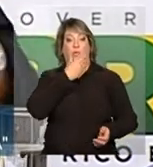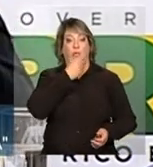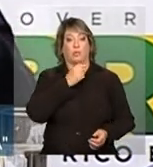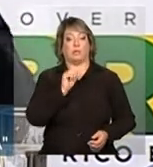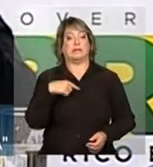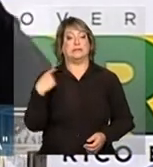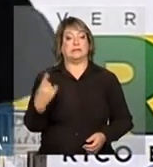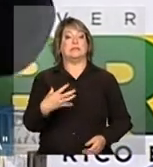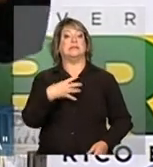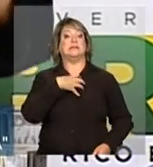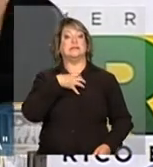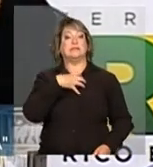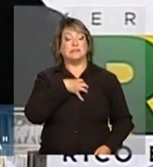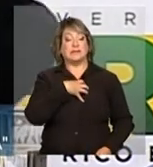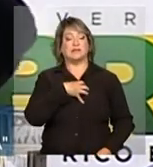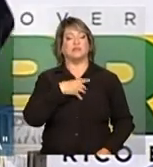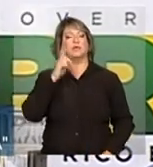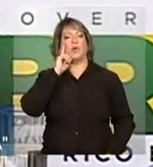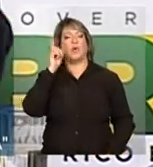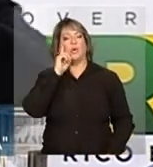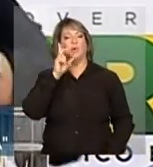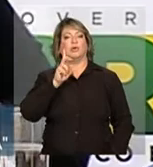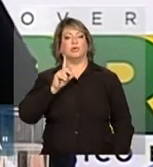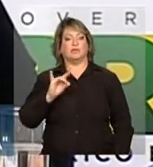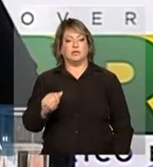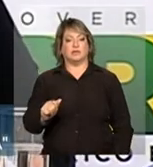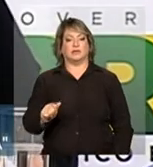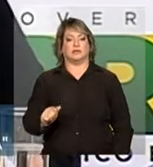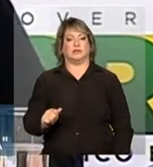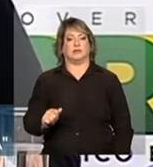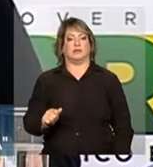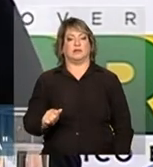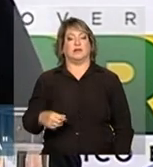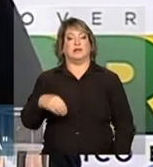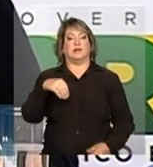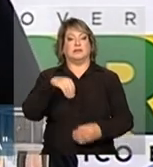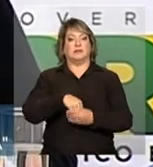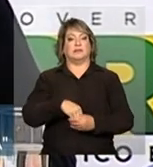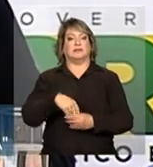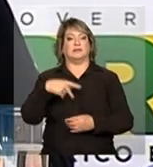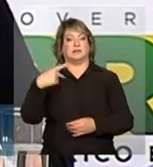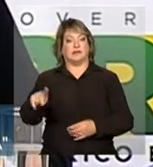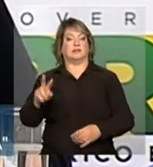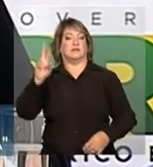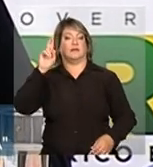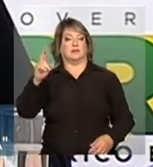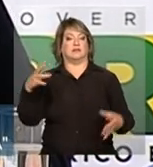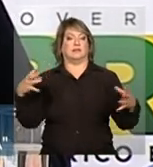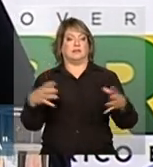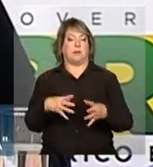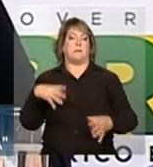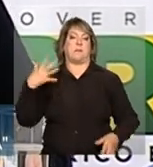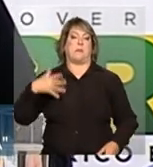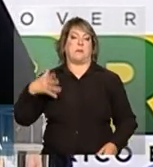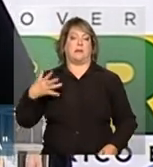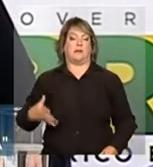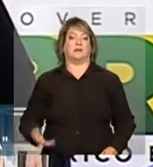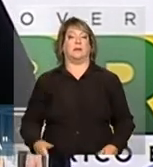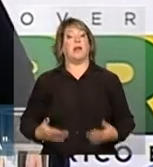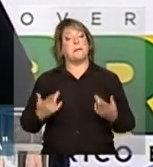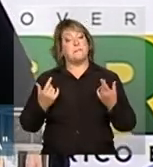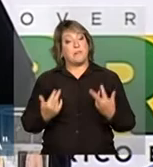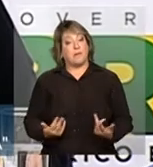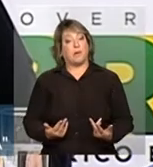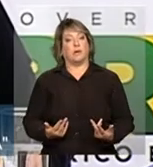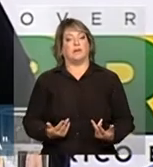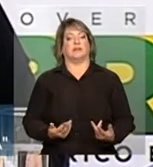se sente, se vê diariamente os seus pares falando, os seus representantes falando. A mesma